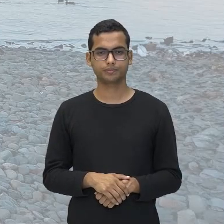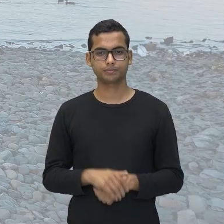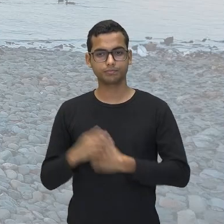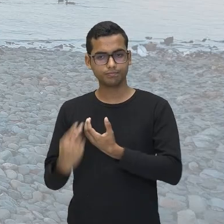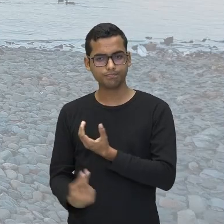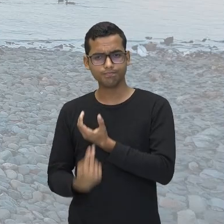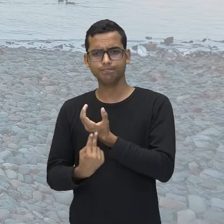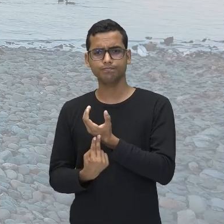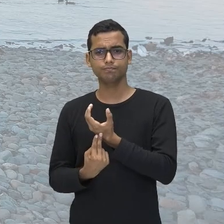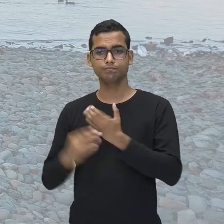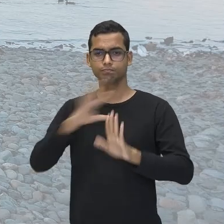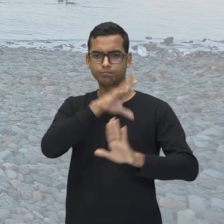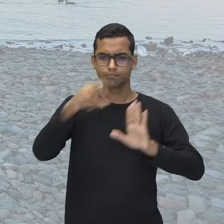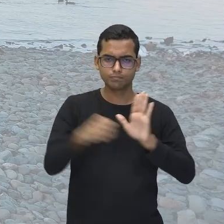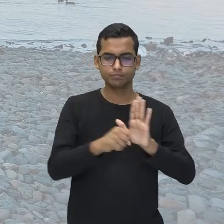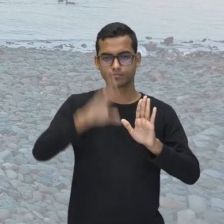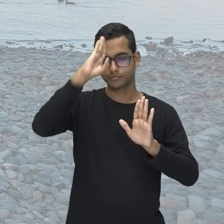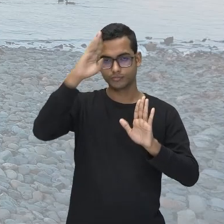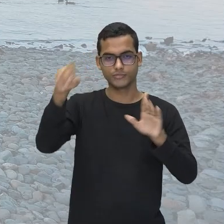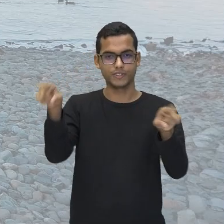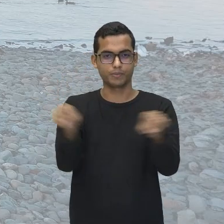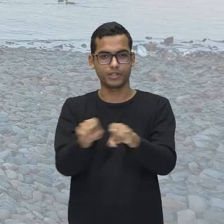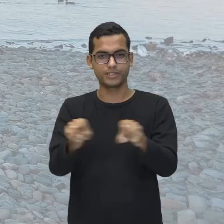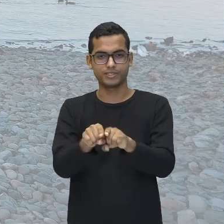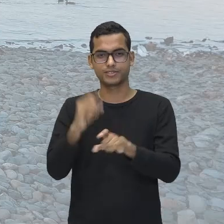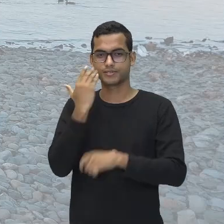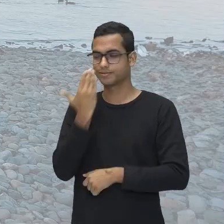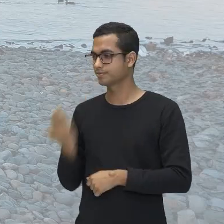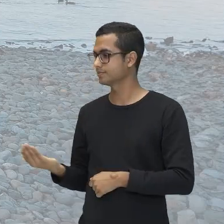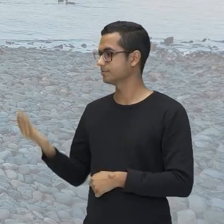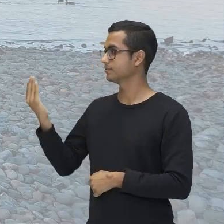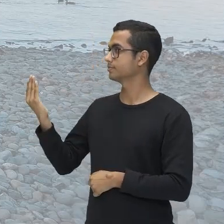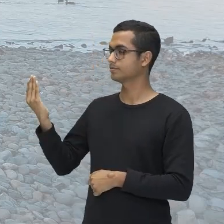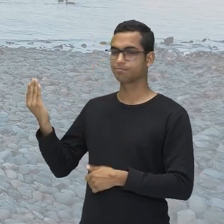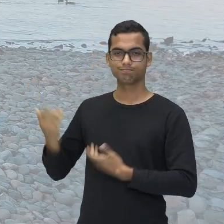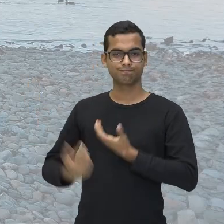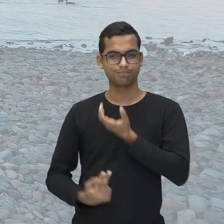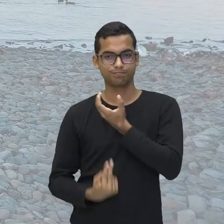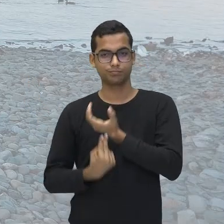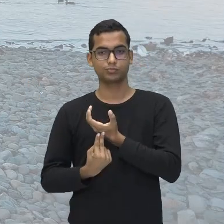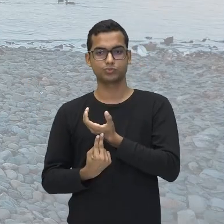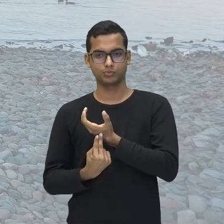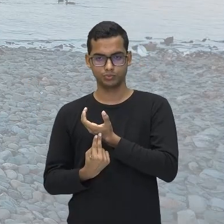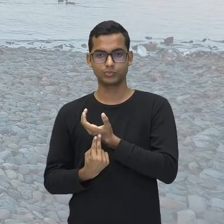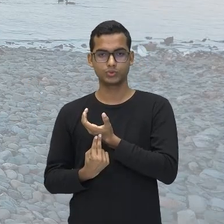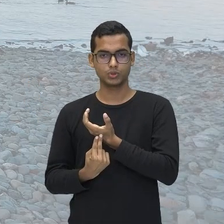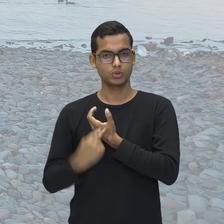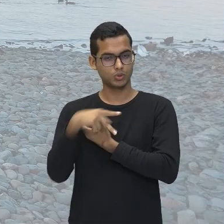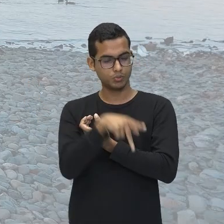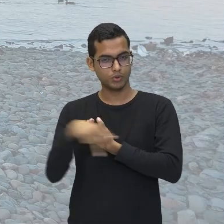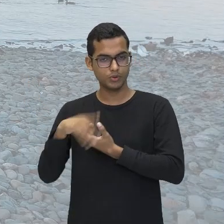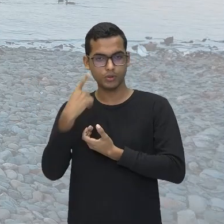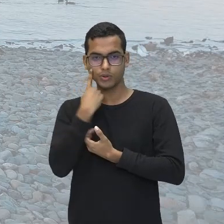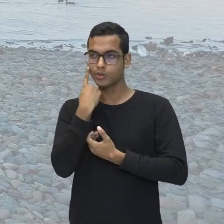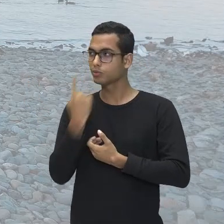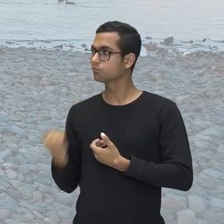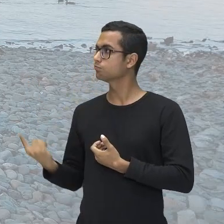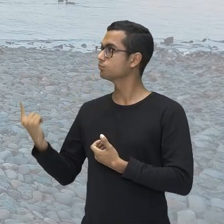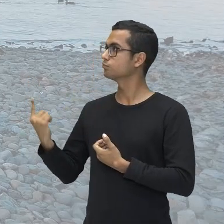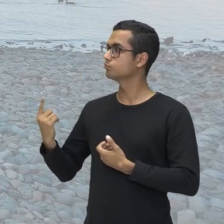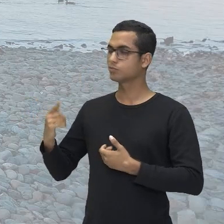símbolo este arco, esse portal, olha, que o professor está bem embaixo dele, né? Este